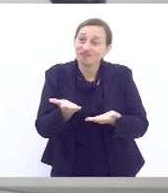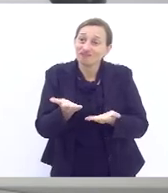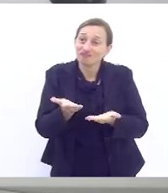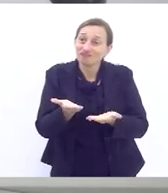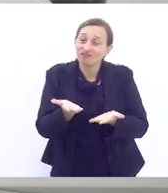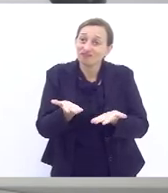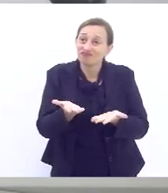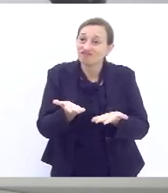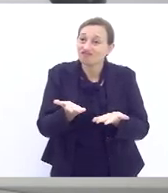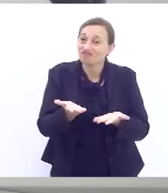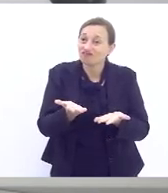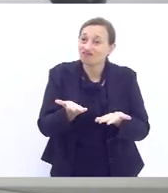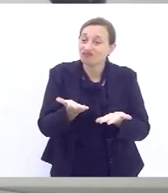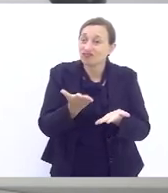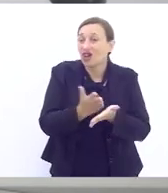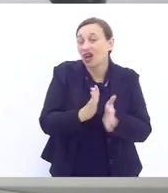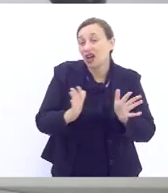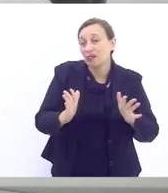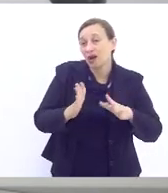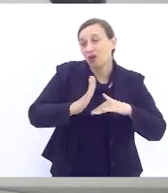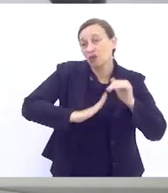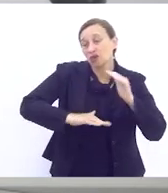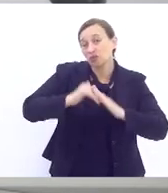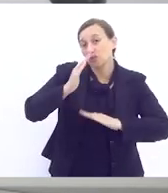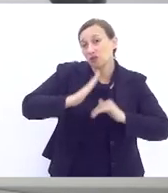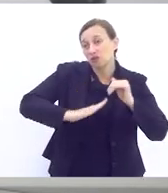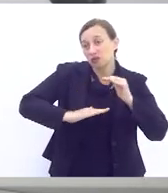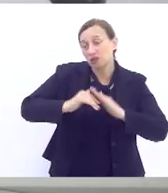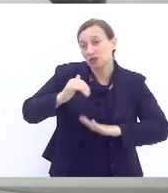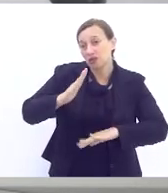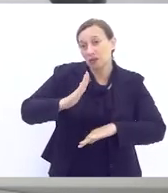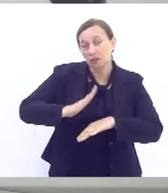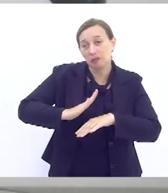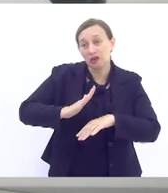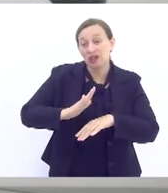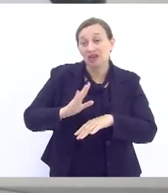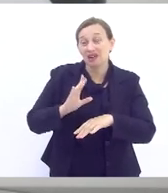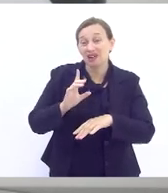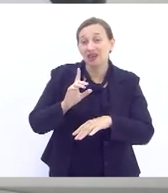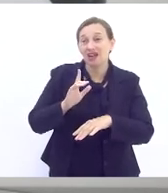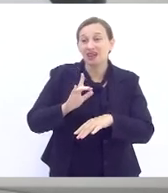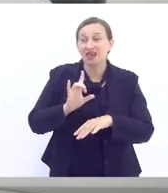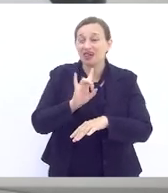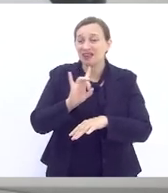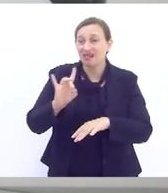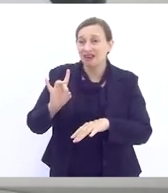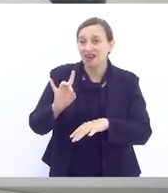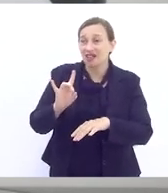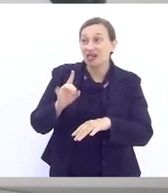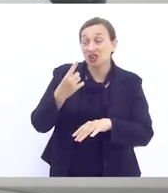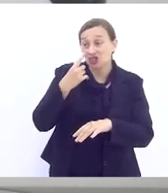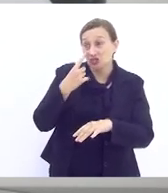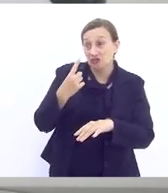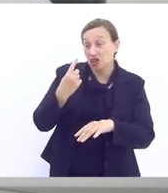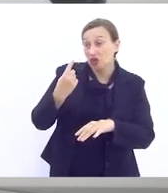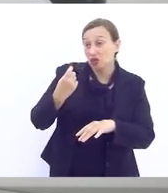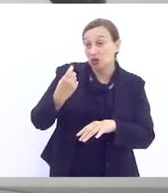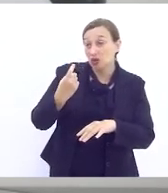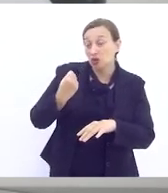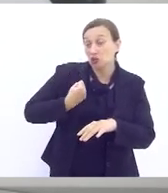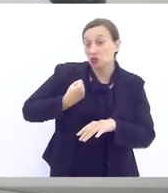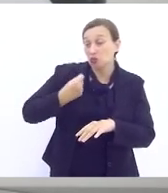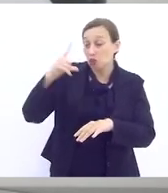com esses profissionais aí que cada dia tem menos menos faz um concurso público e